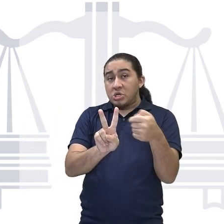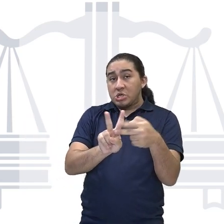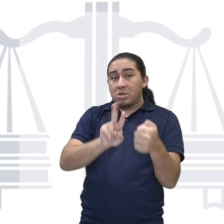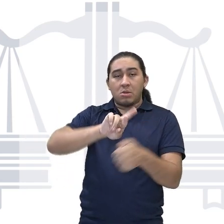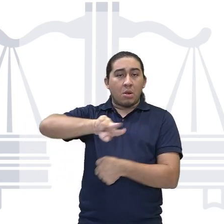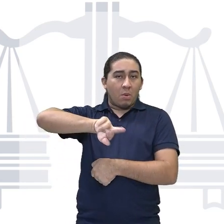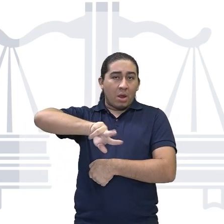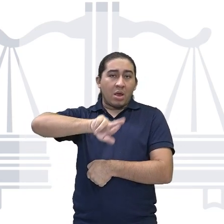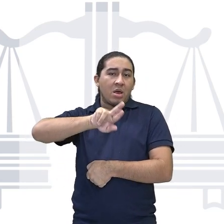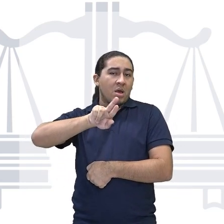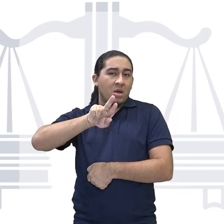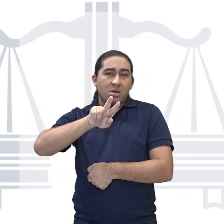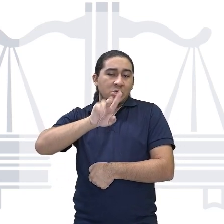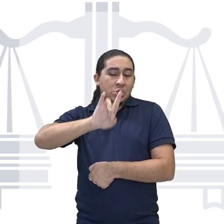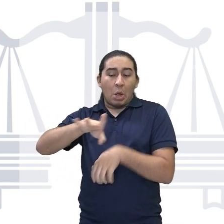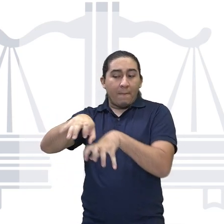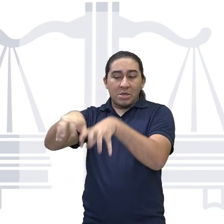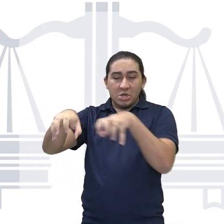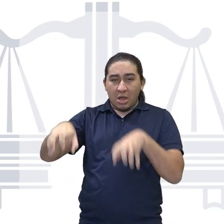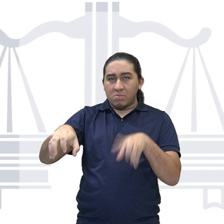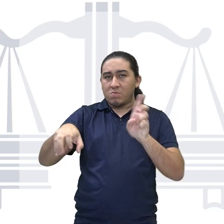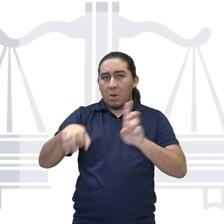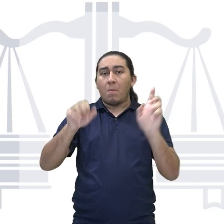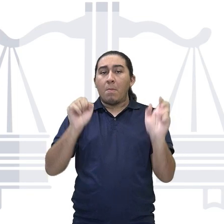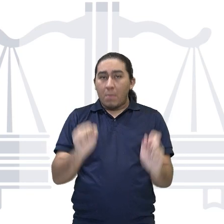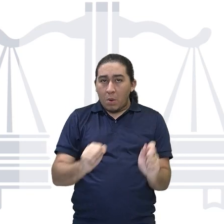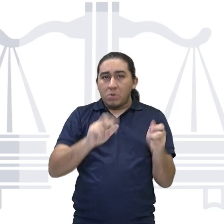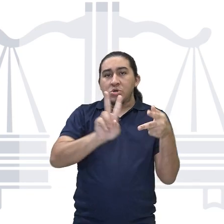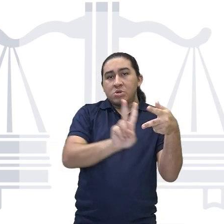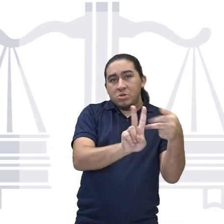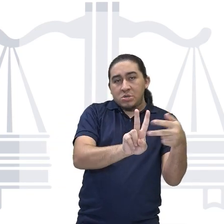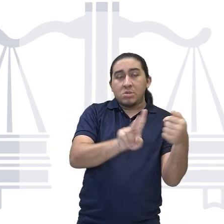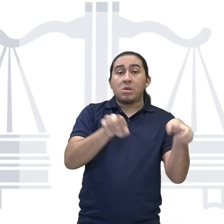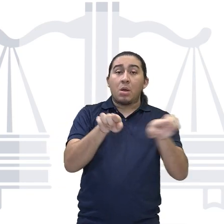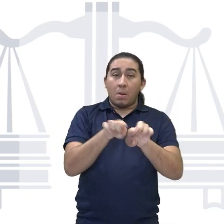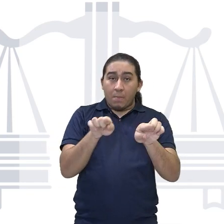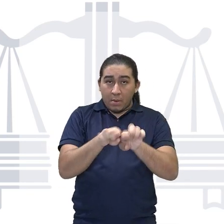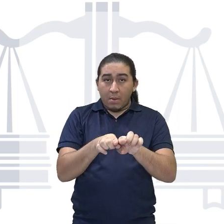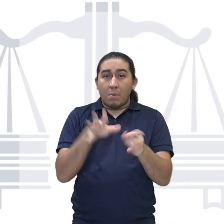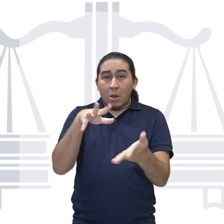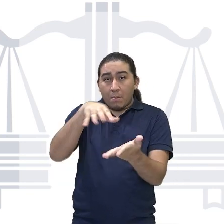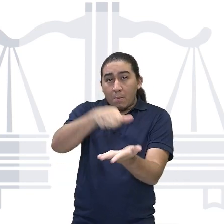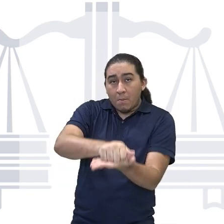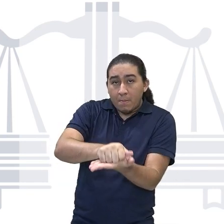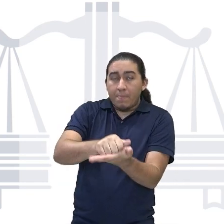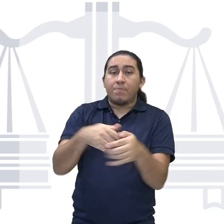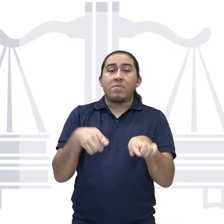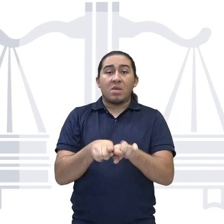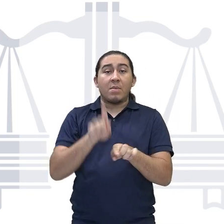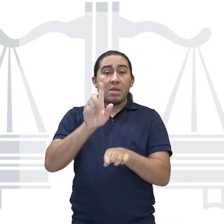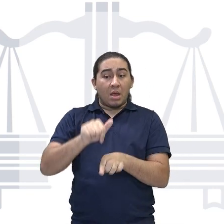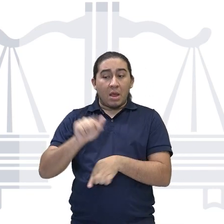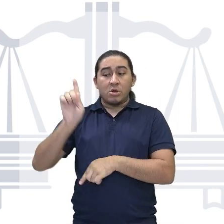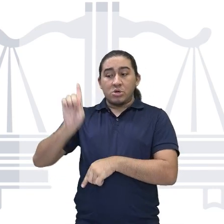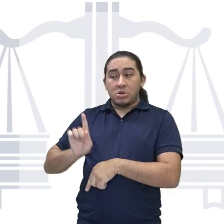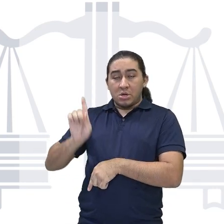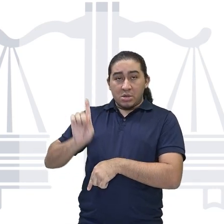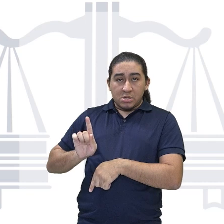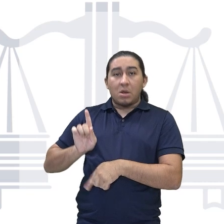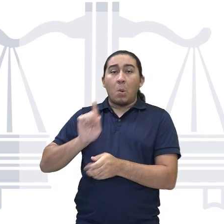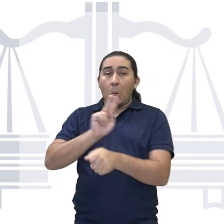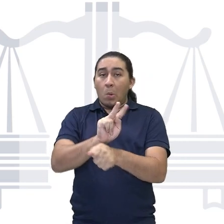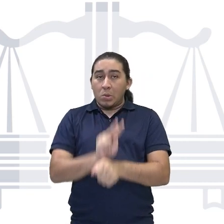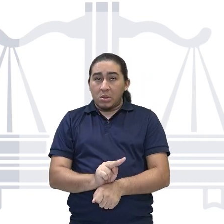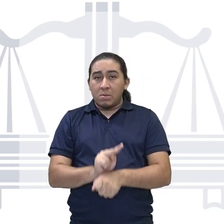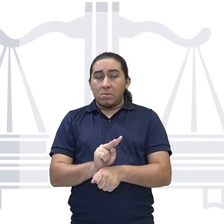turmas do mediado. E passa pela gerência, a GEI, que é a gerência responsável pelas turmas indígenas. Mas não